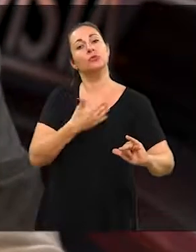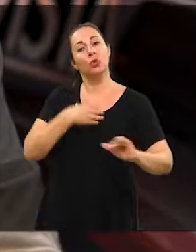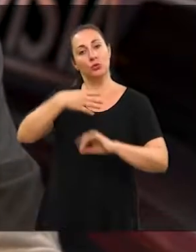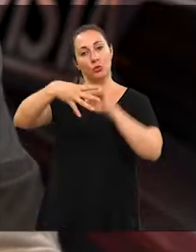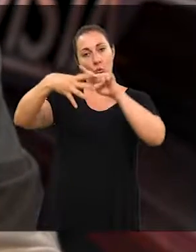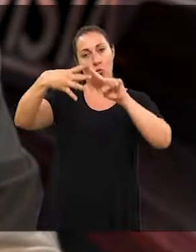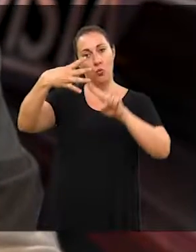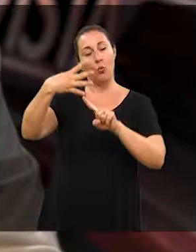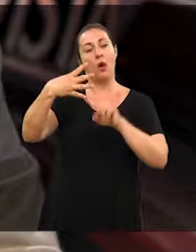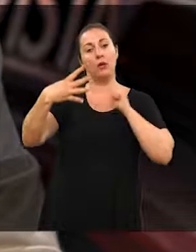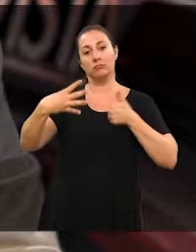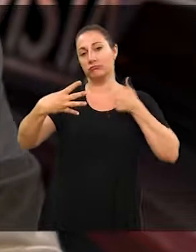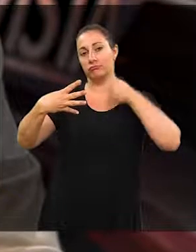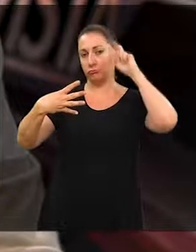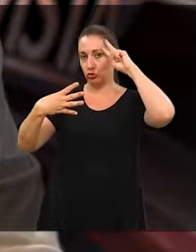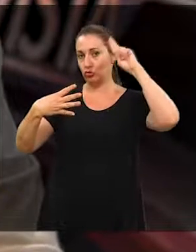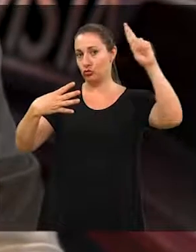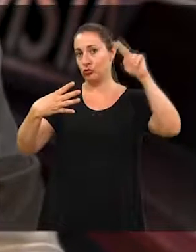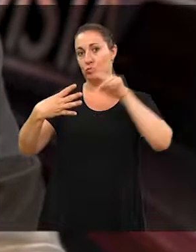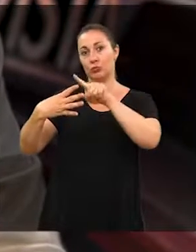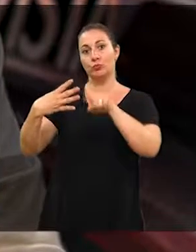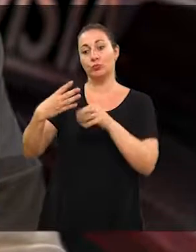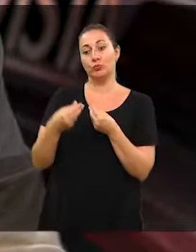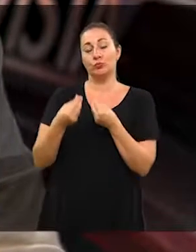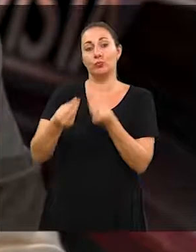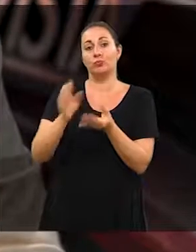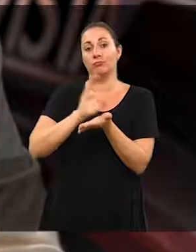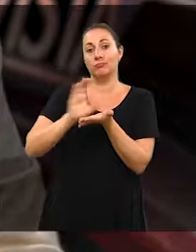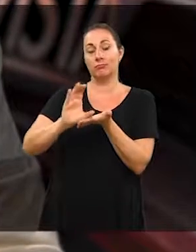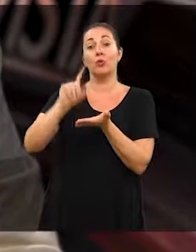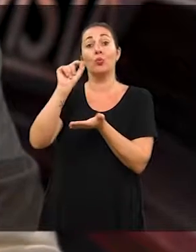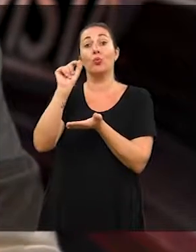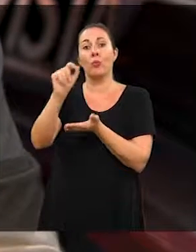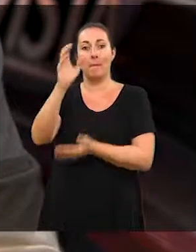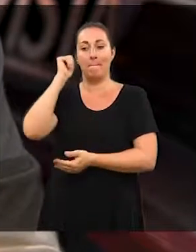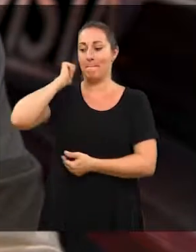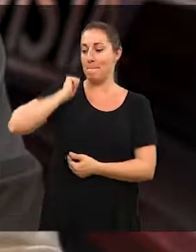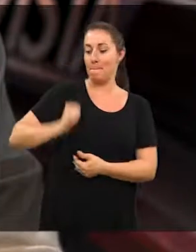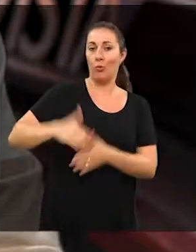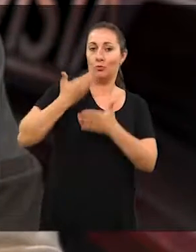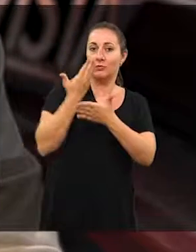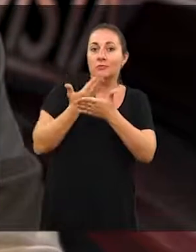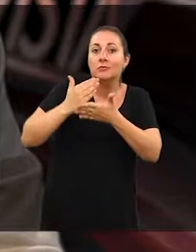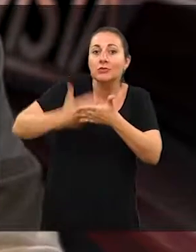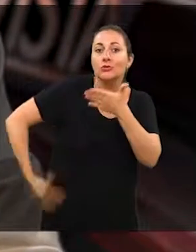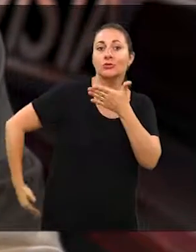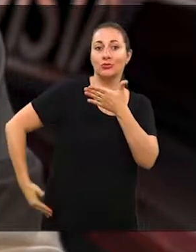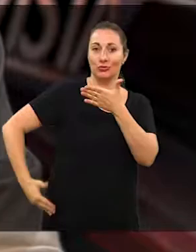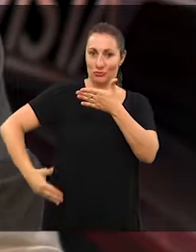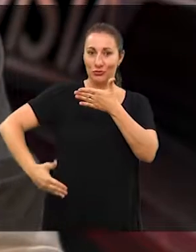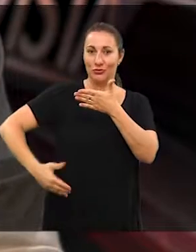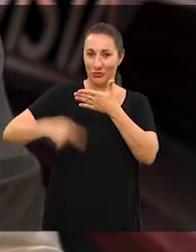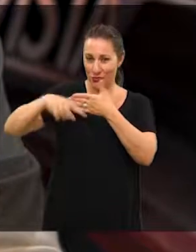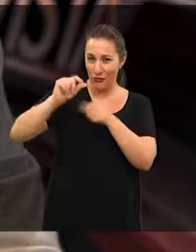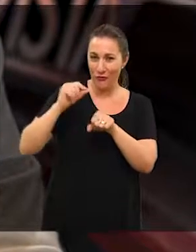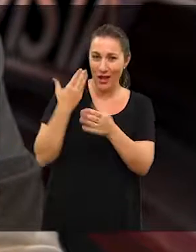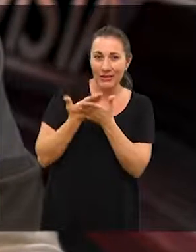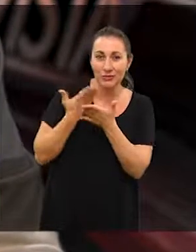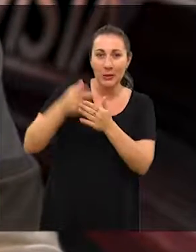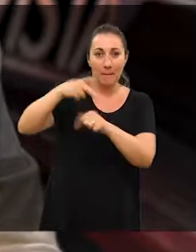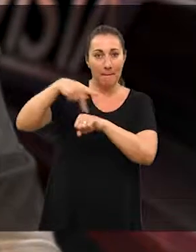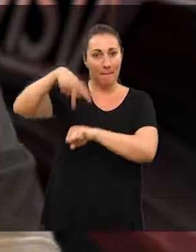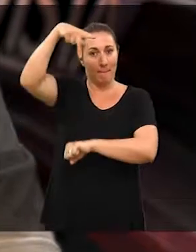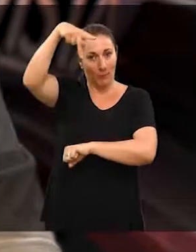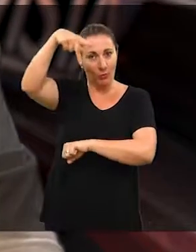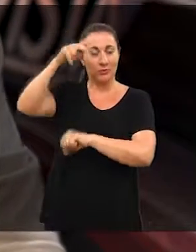parceiro. Para os quatro primeiros diretores, ele vai disponibilizar uma bolsa de estudos para eles fazerem uma pós-graduação